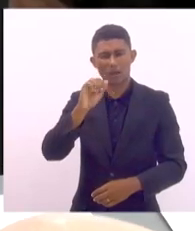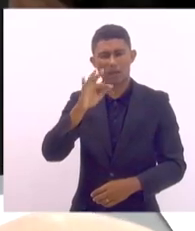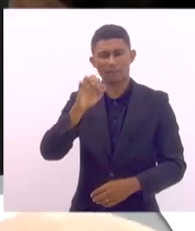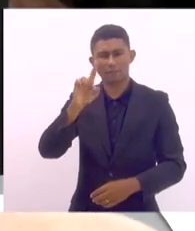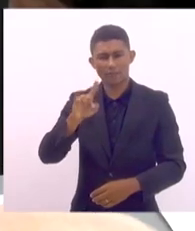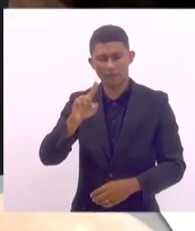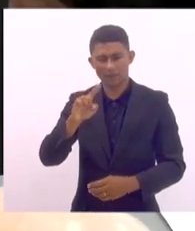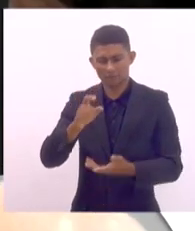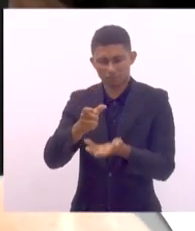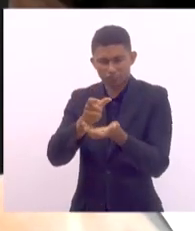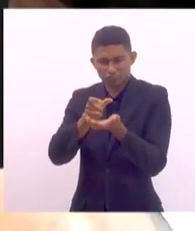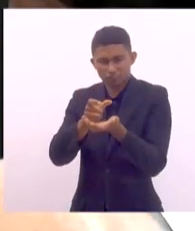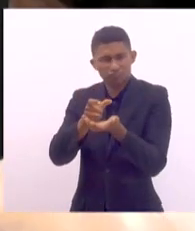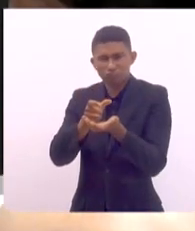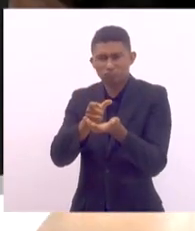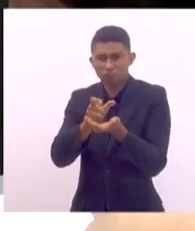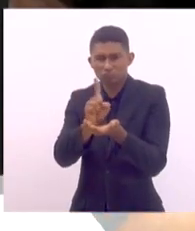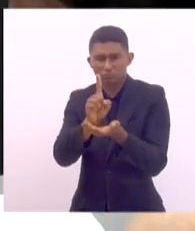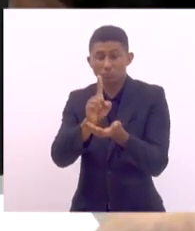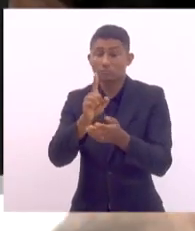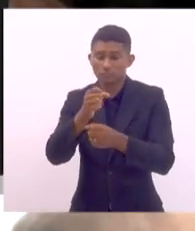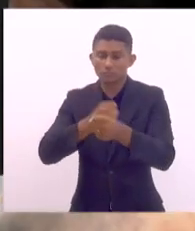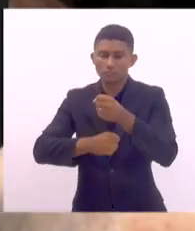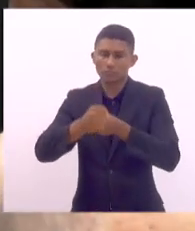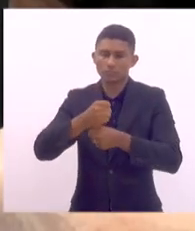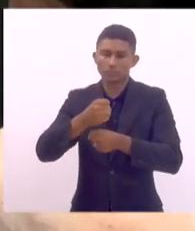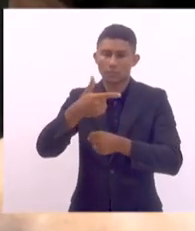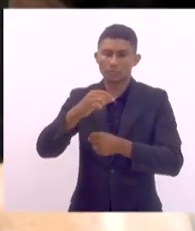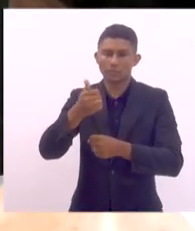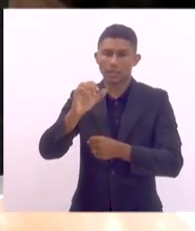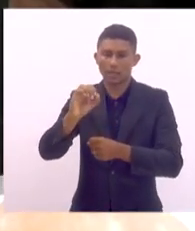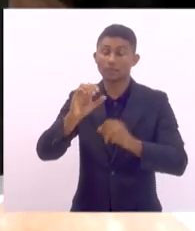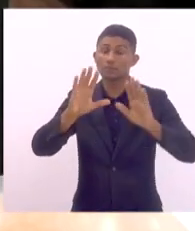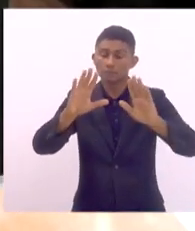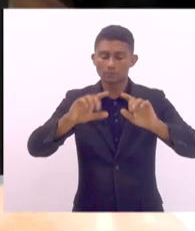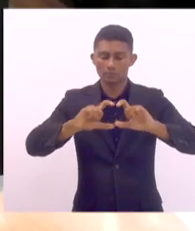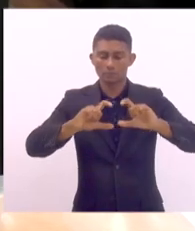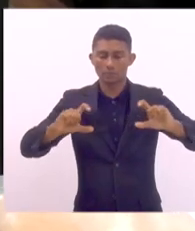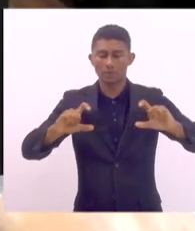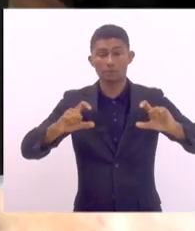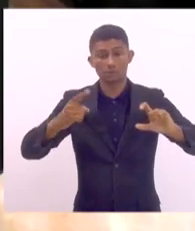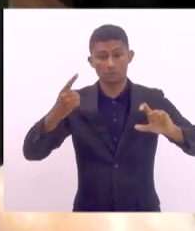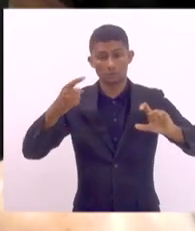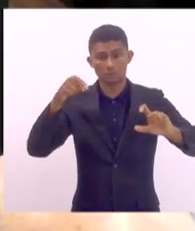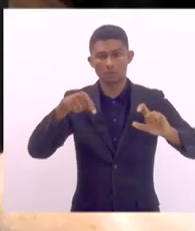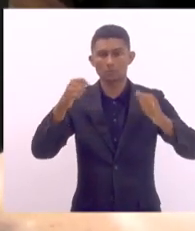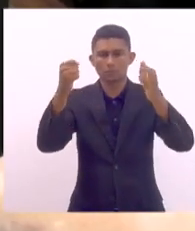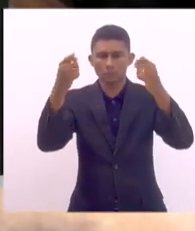o seguinte, no parágrafo 2º, no parágrafo 1º, fala,